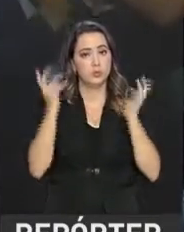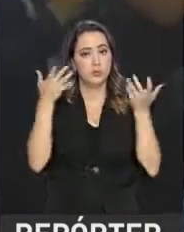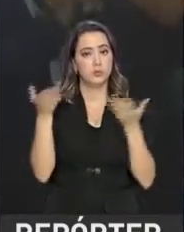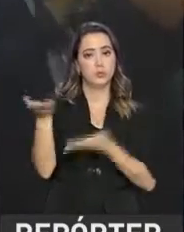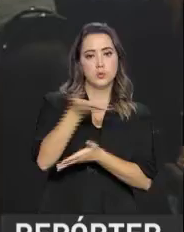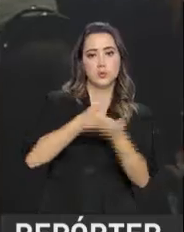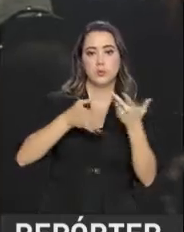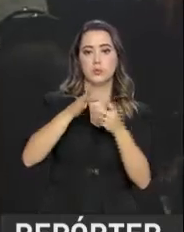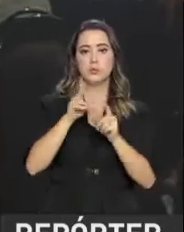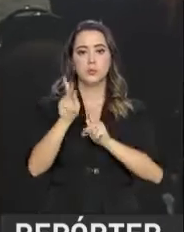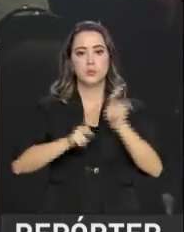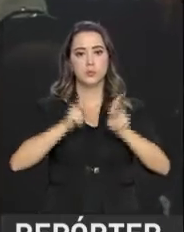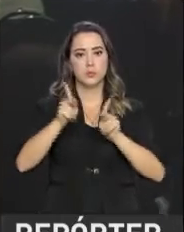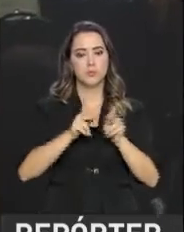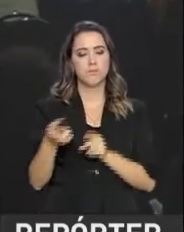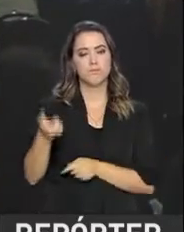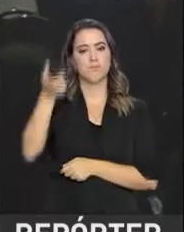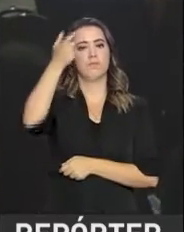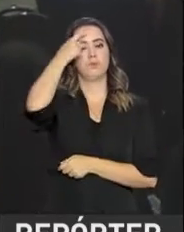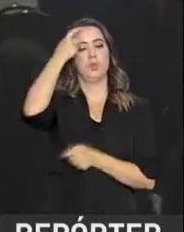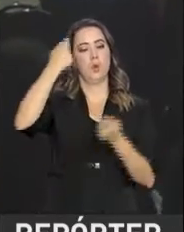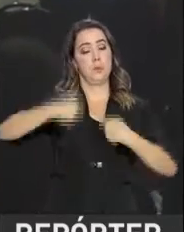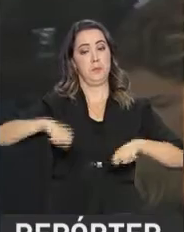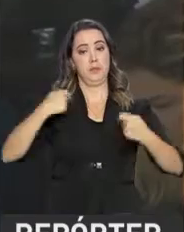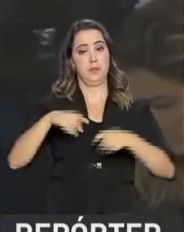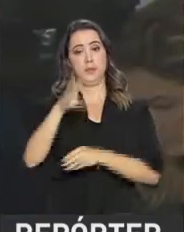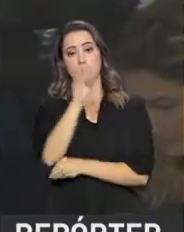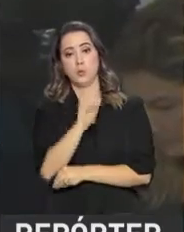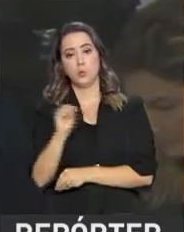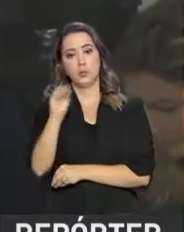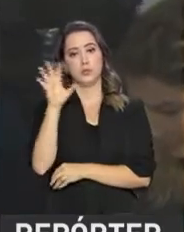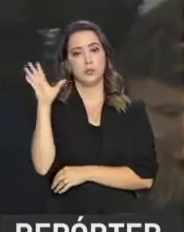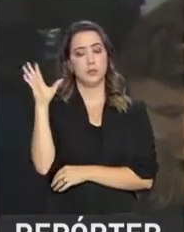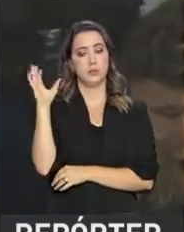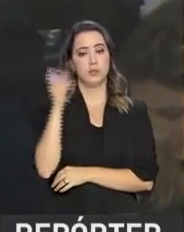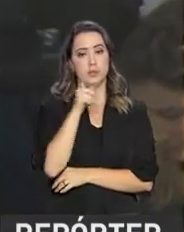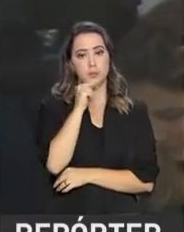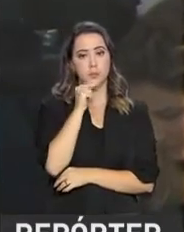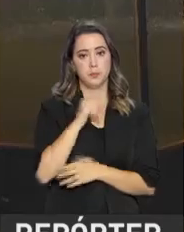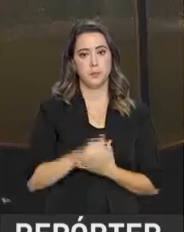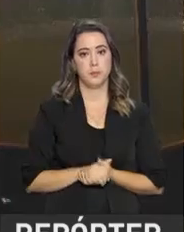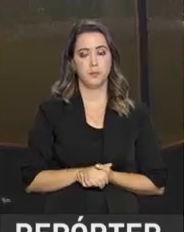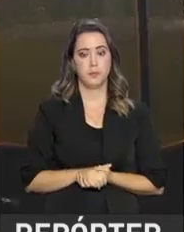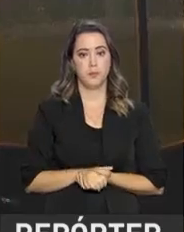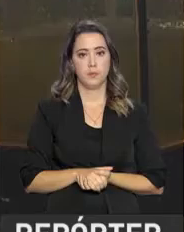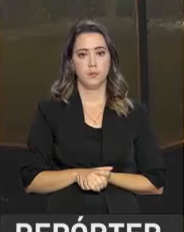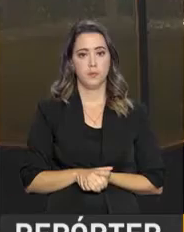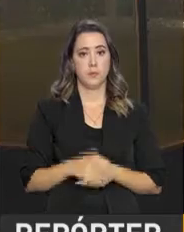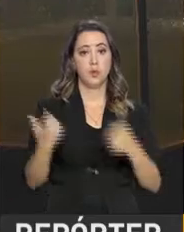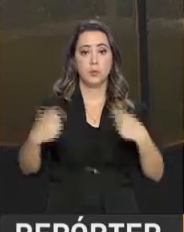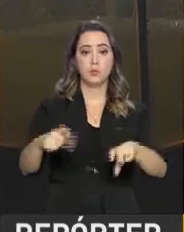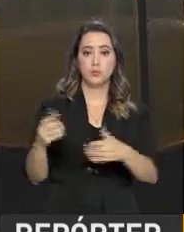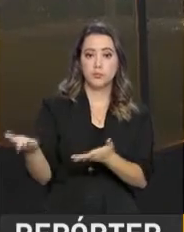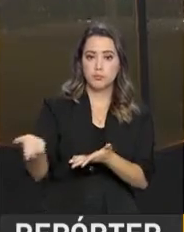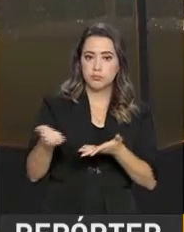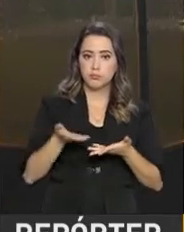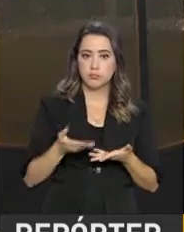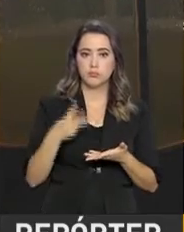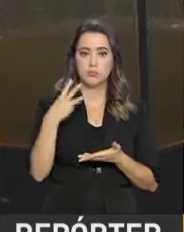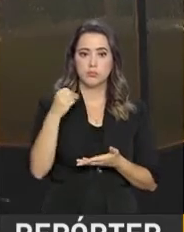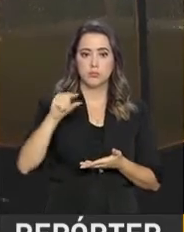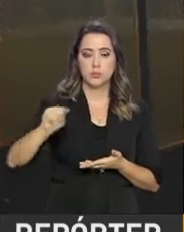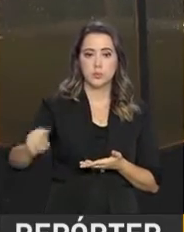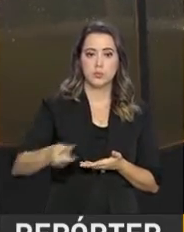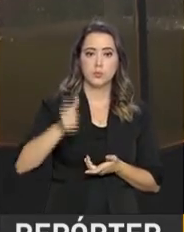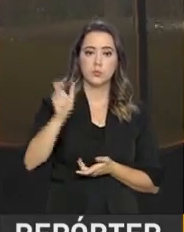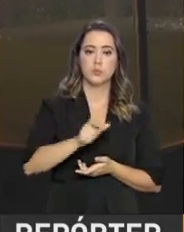e conscientizá los sobre a necessidade de preservar os recursos hídricos um espaço que receberá 30 mil pessoas